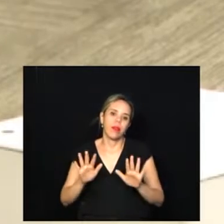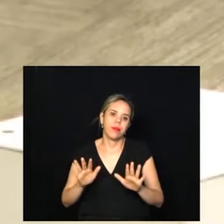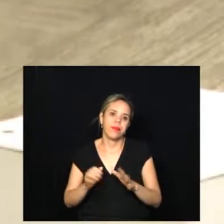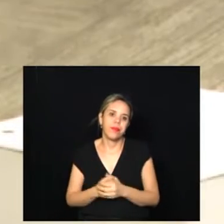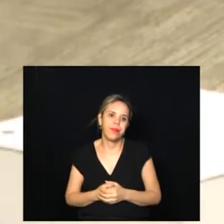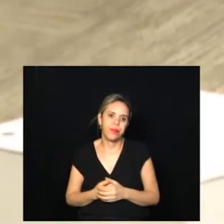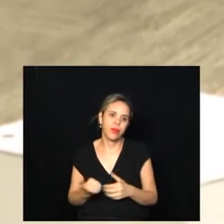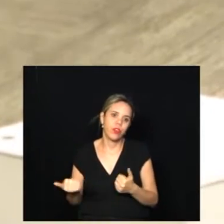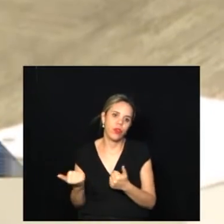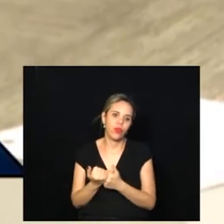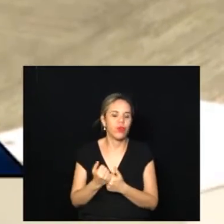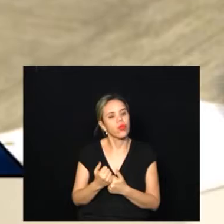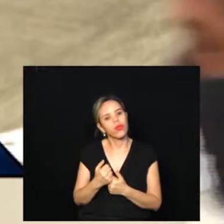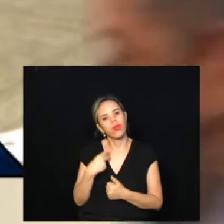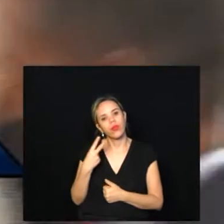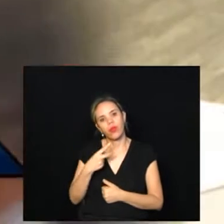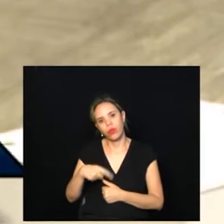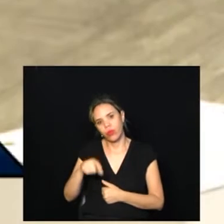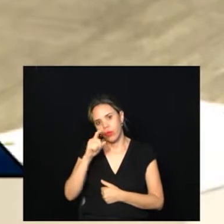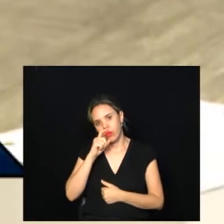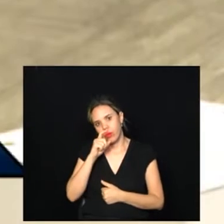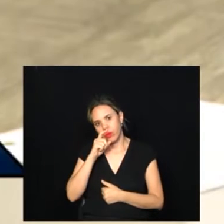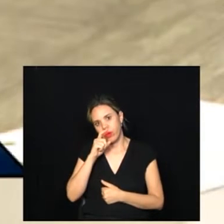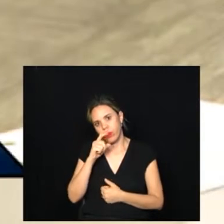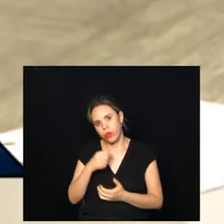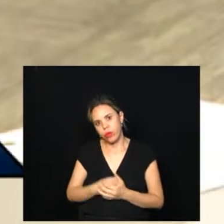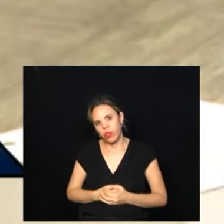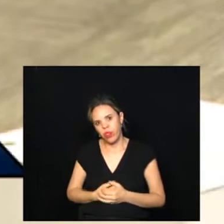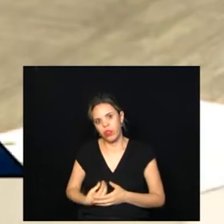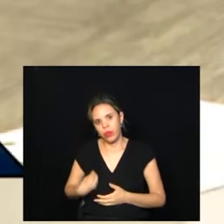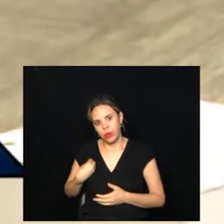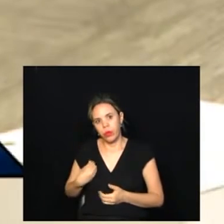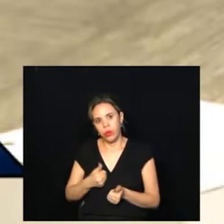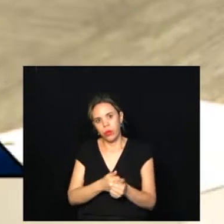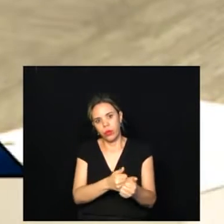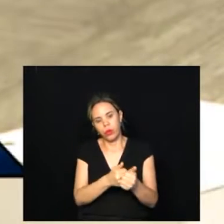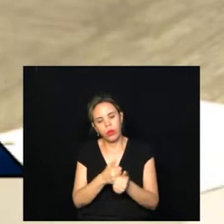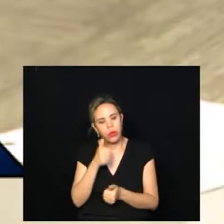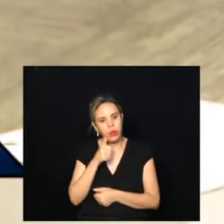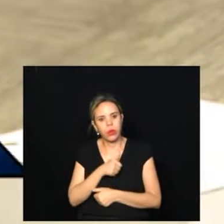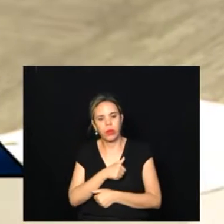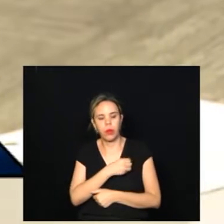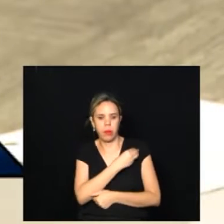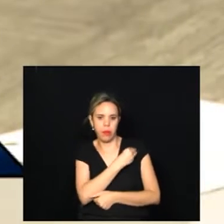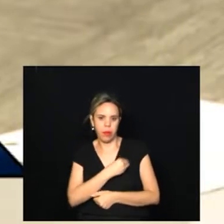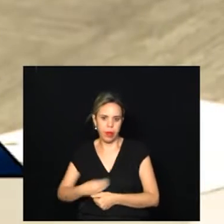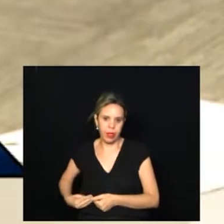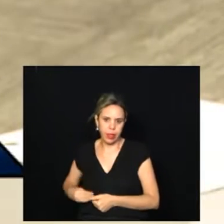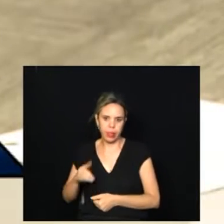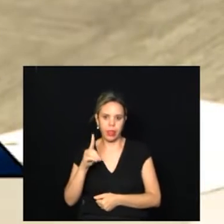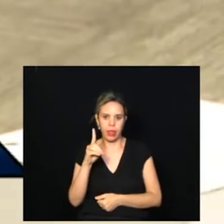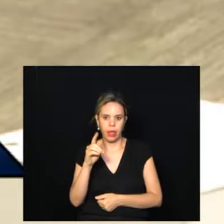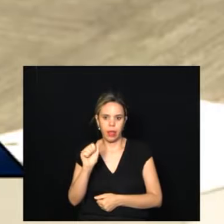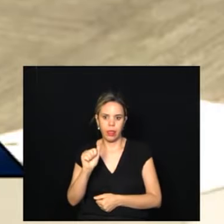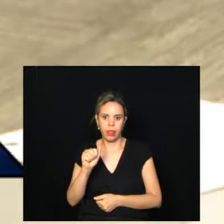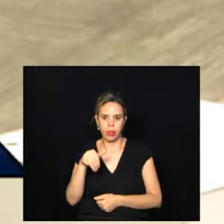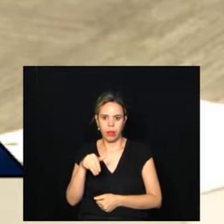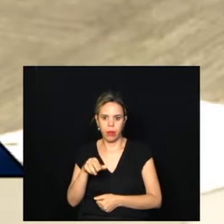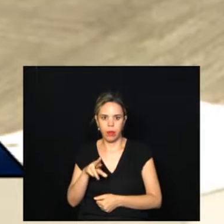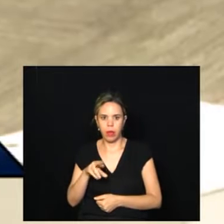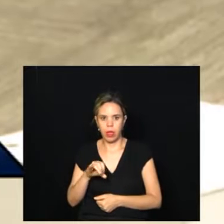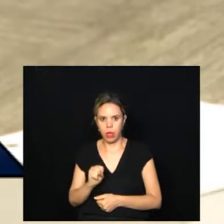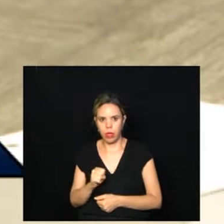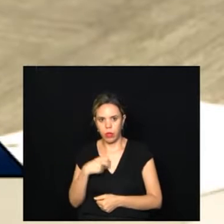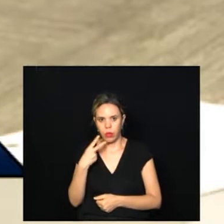na ausência do vereador Zé Carlos, que está acompanhando a ministra Damares, foi fazer uma visita ao